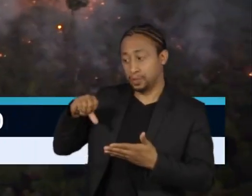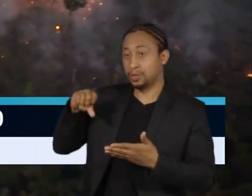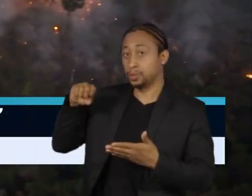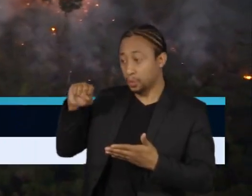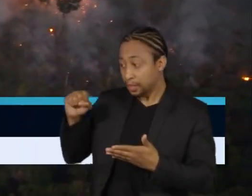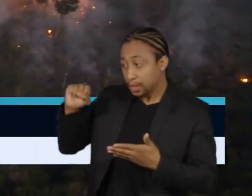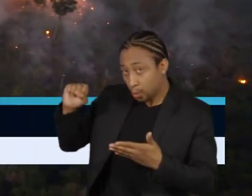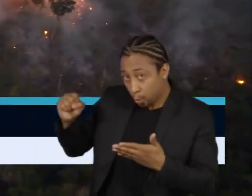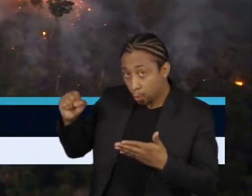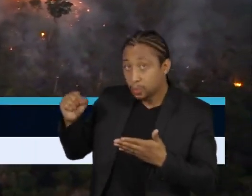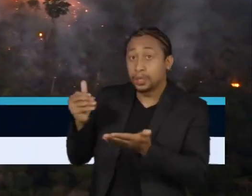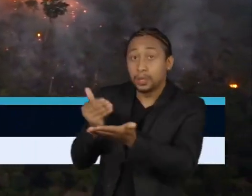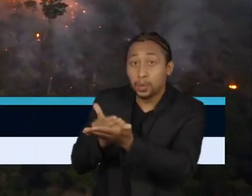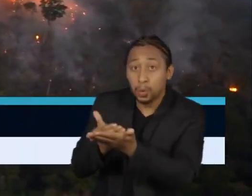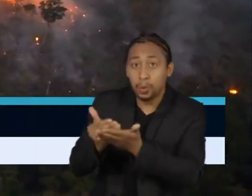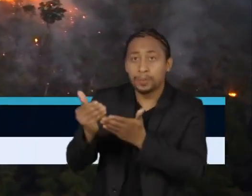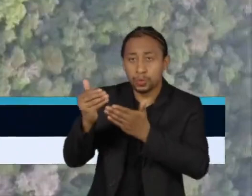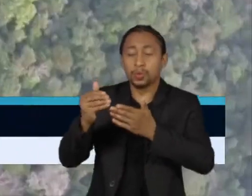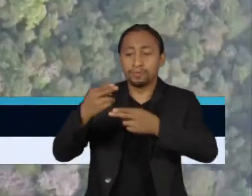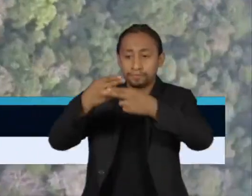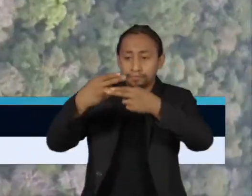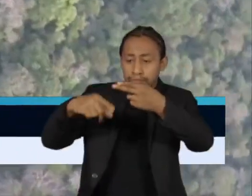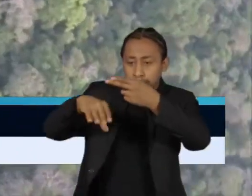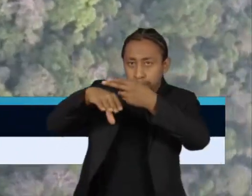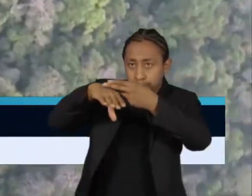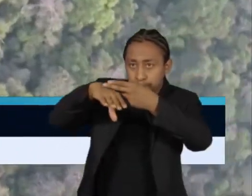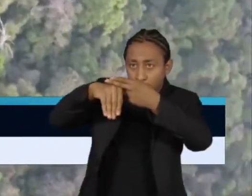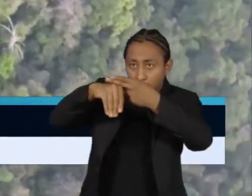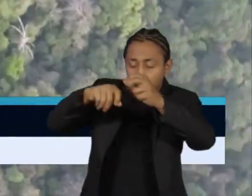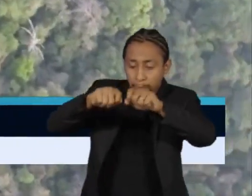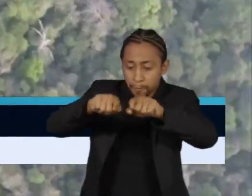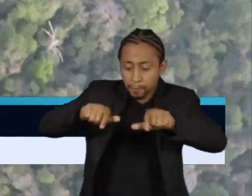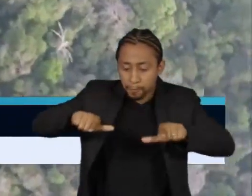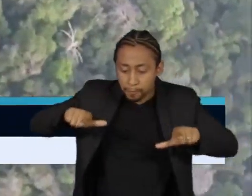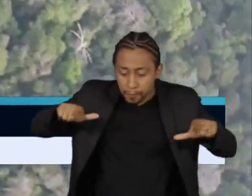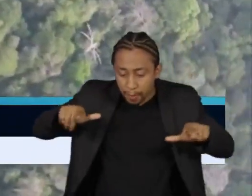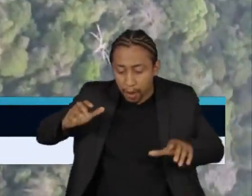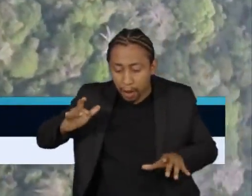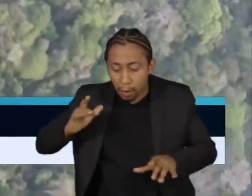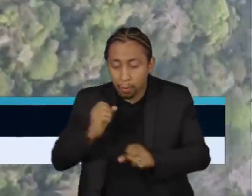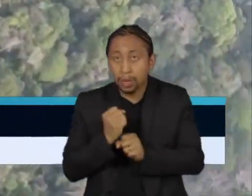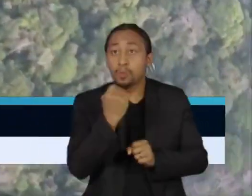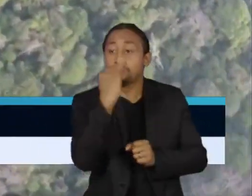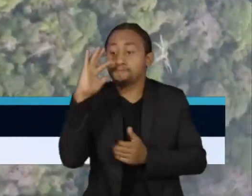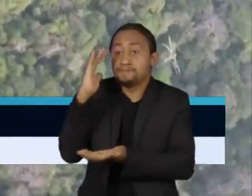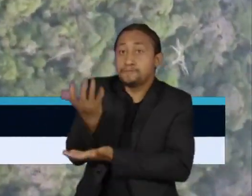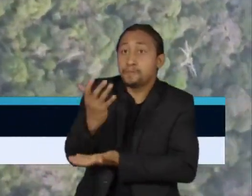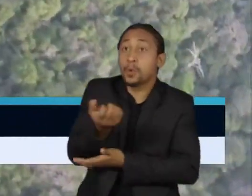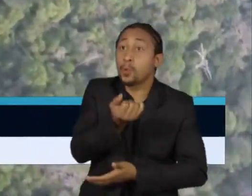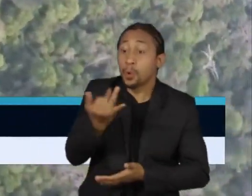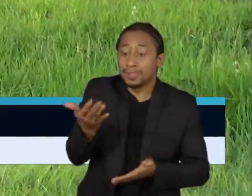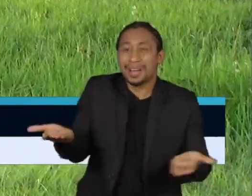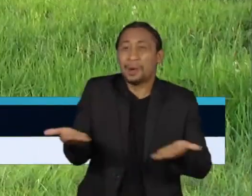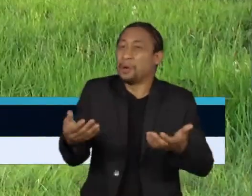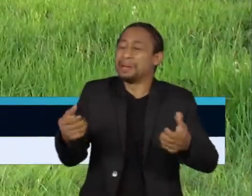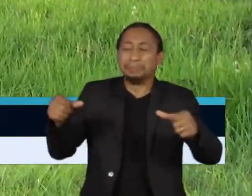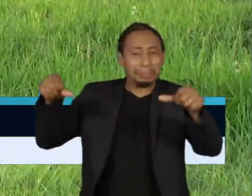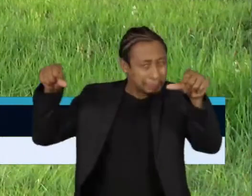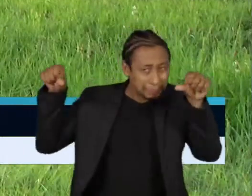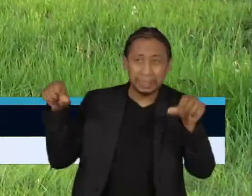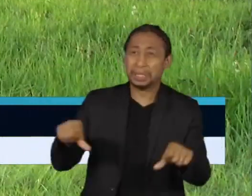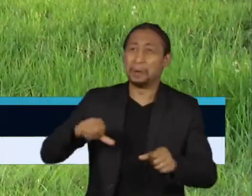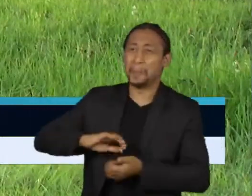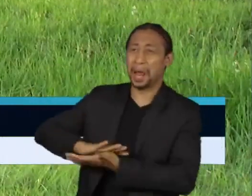quando começaram as medições por satélite, é a maior alta percentual durante um mandato presidencial. Parte